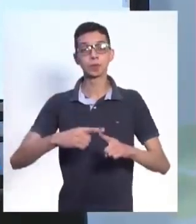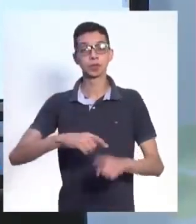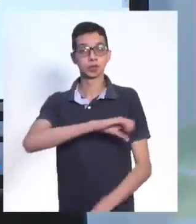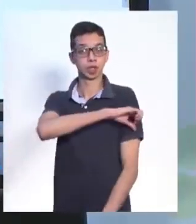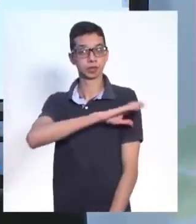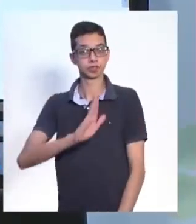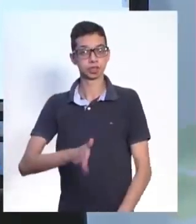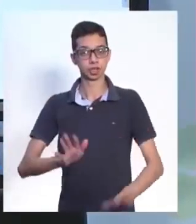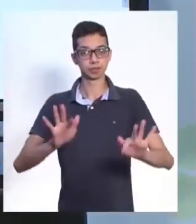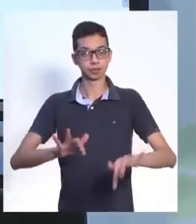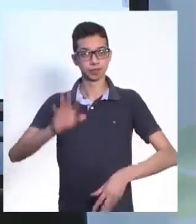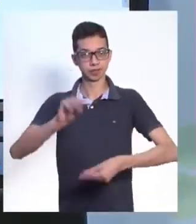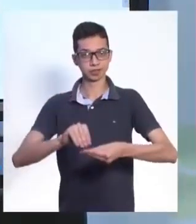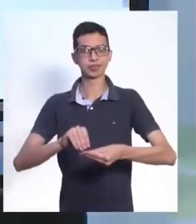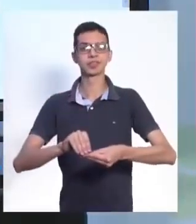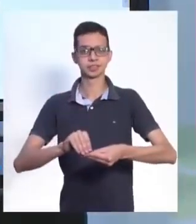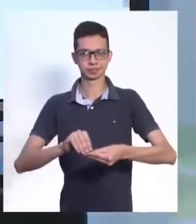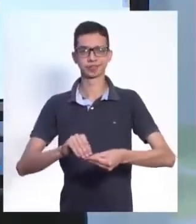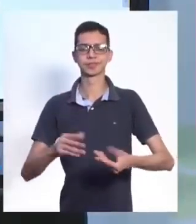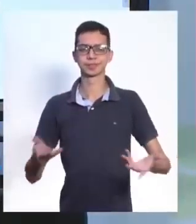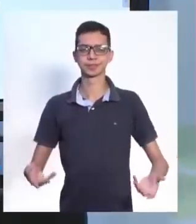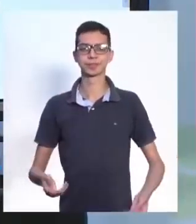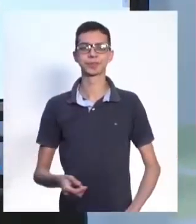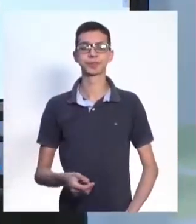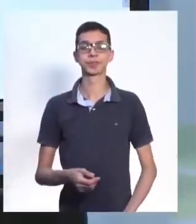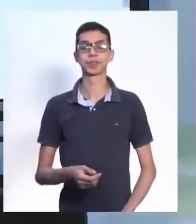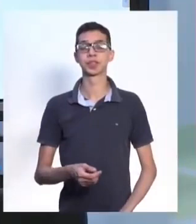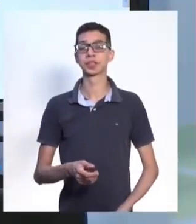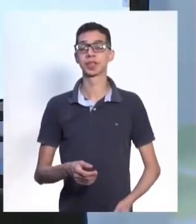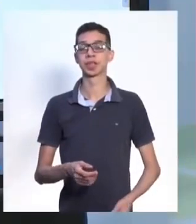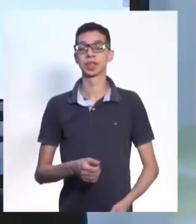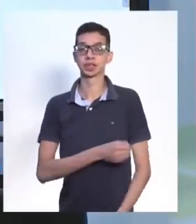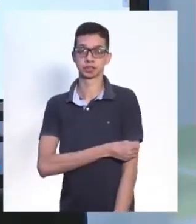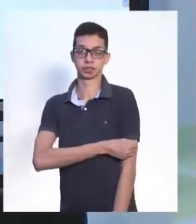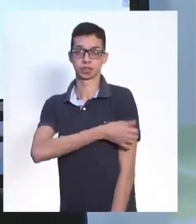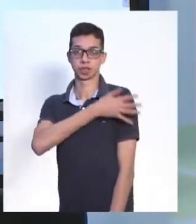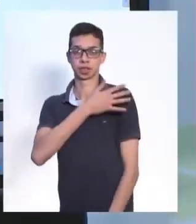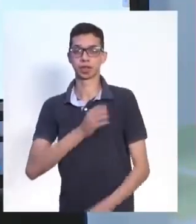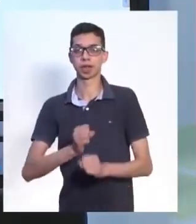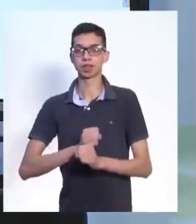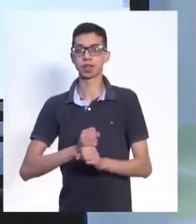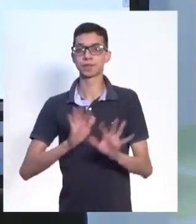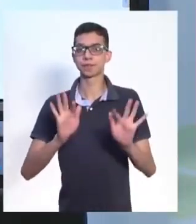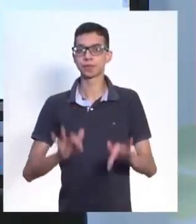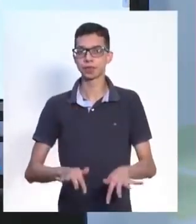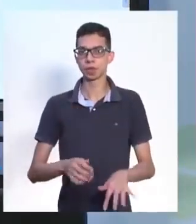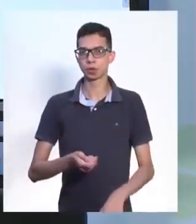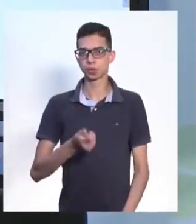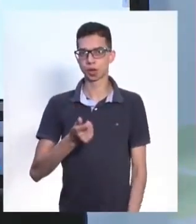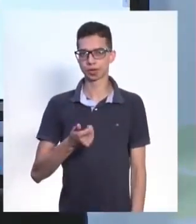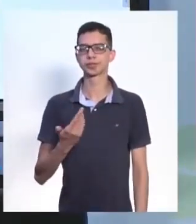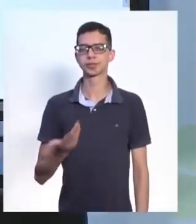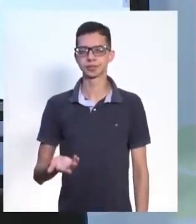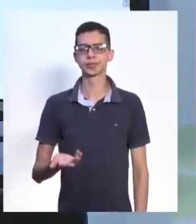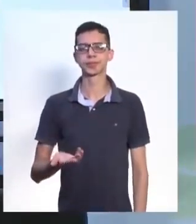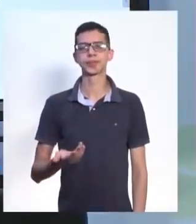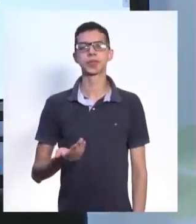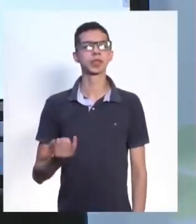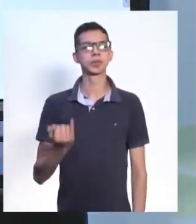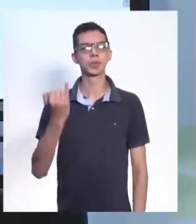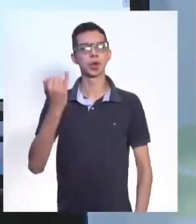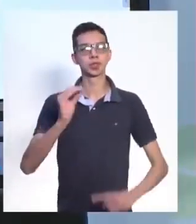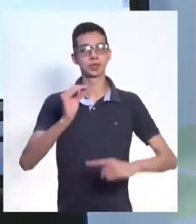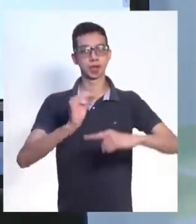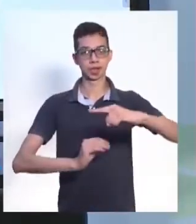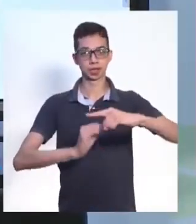ciclo do ensino fundamental 2, né, dos anos finais. É muito importante essa questão da fração. Não sair, no caso do